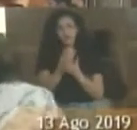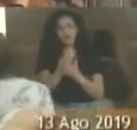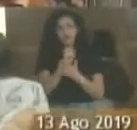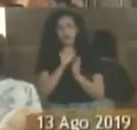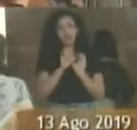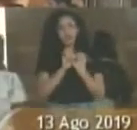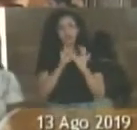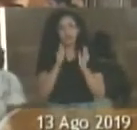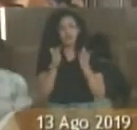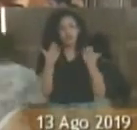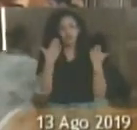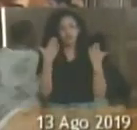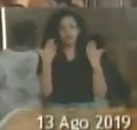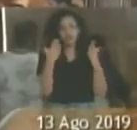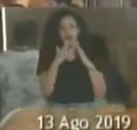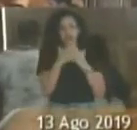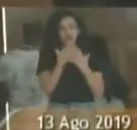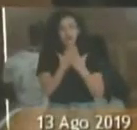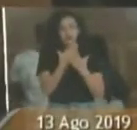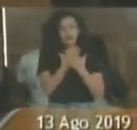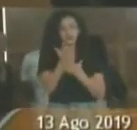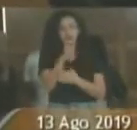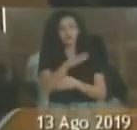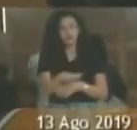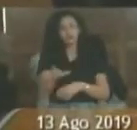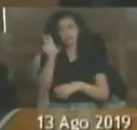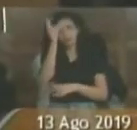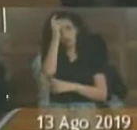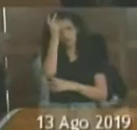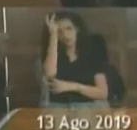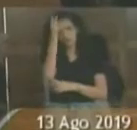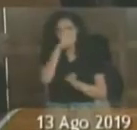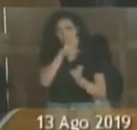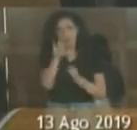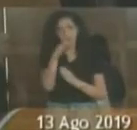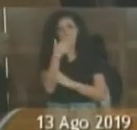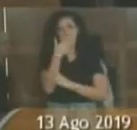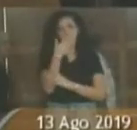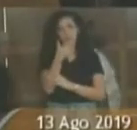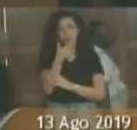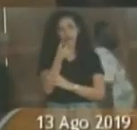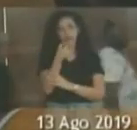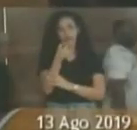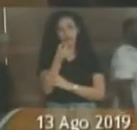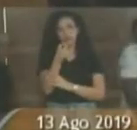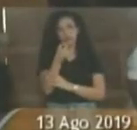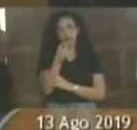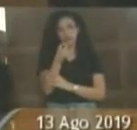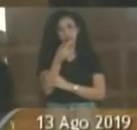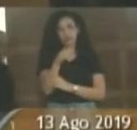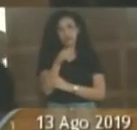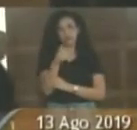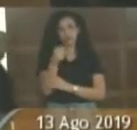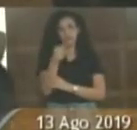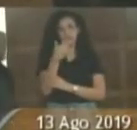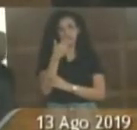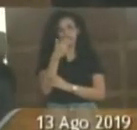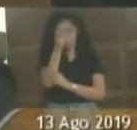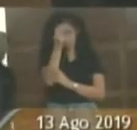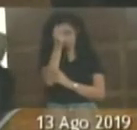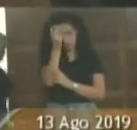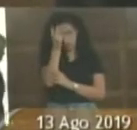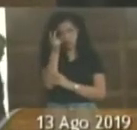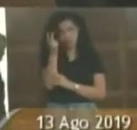disponibilização de psicólogos em todas as escolas da rede município de Angra dos Reis. Indicação 02297, indicando ao prefeito a